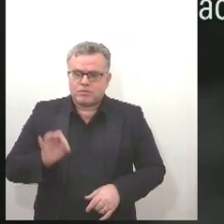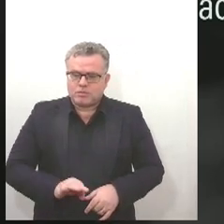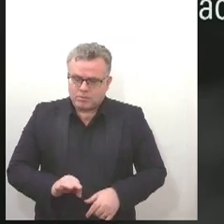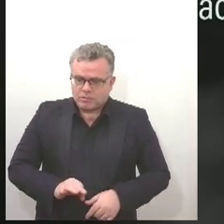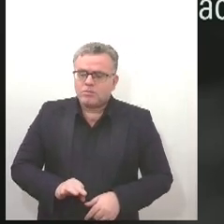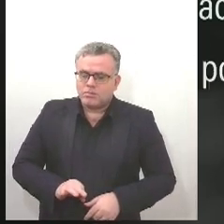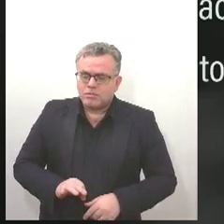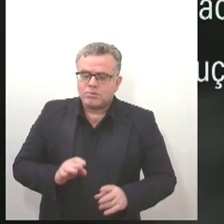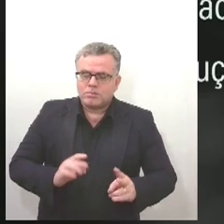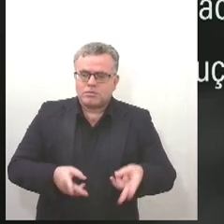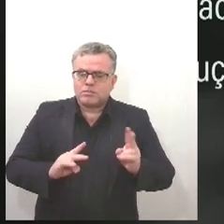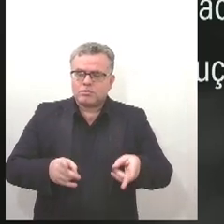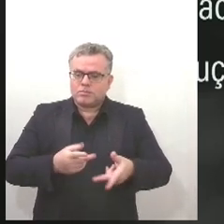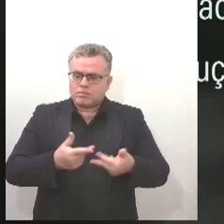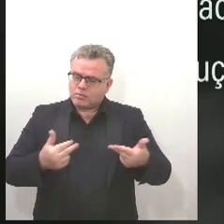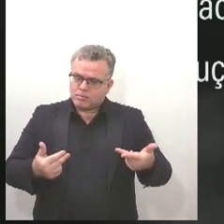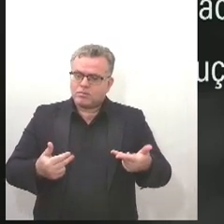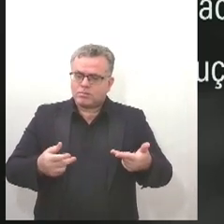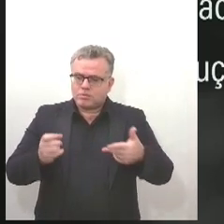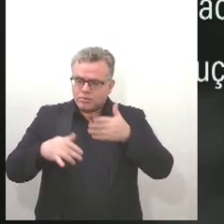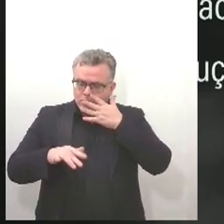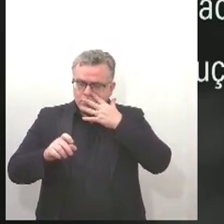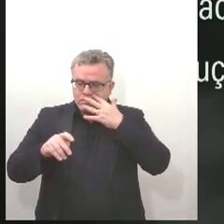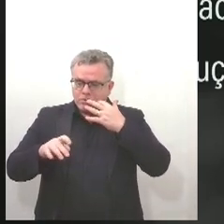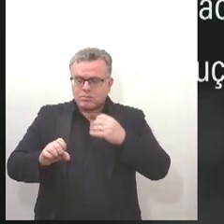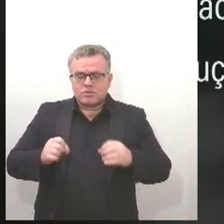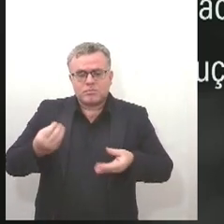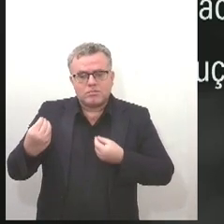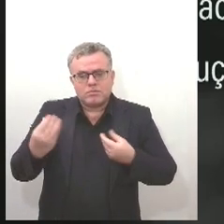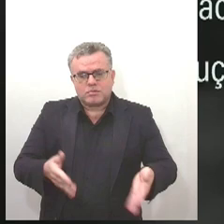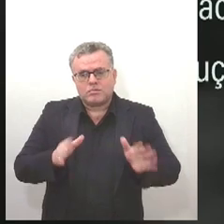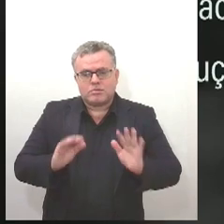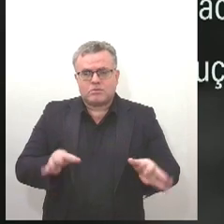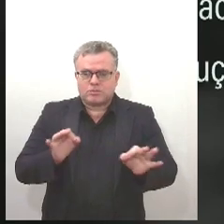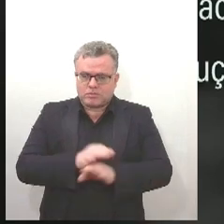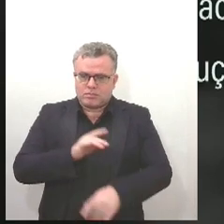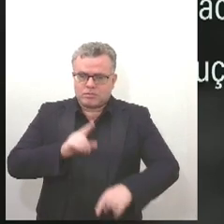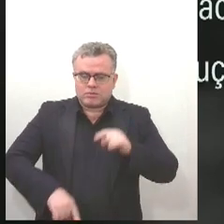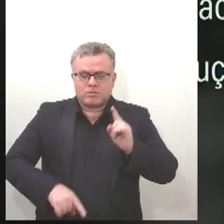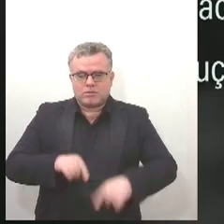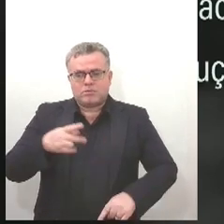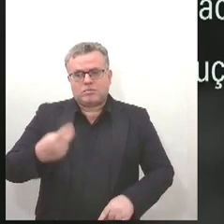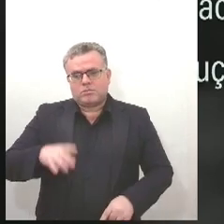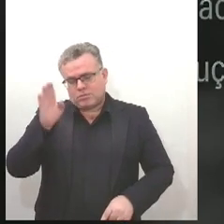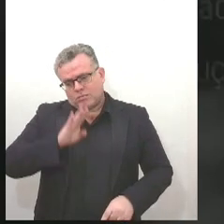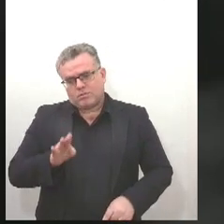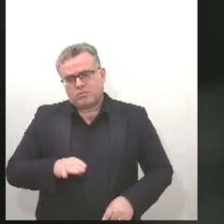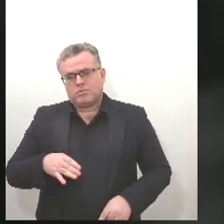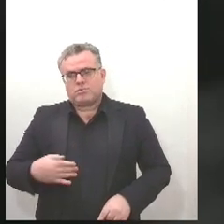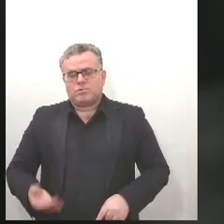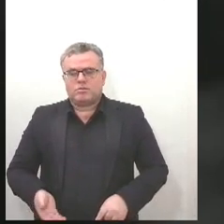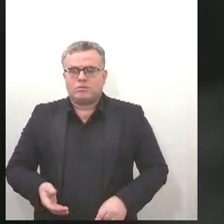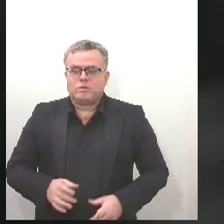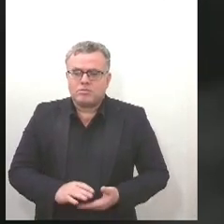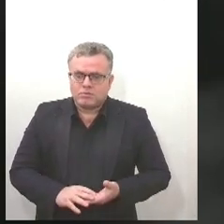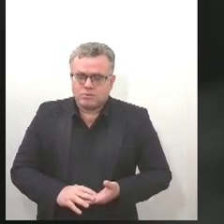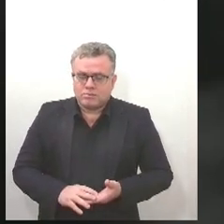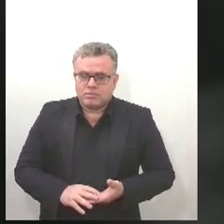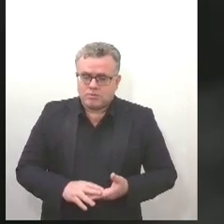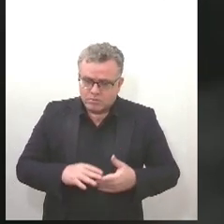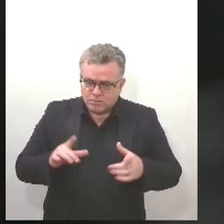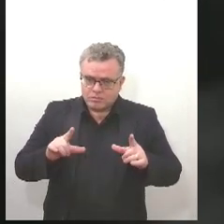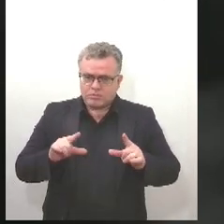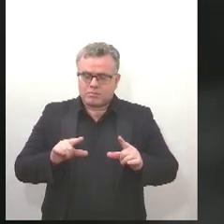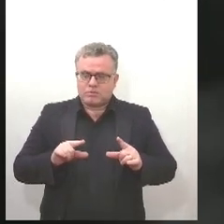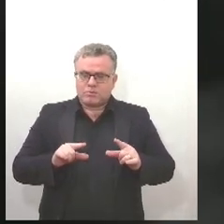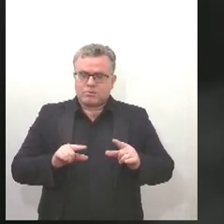Imóveis devolução de tributos em produtos comprados no Brasil por turistas estrangeiros e redução ou alíquota